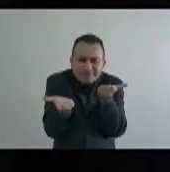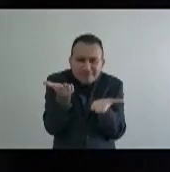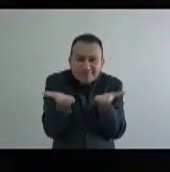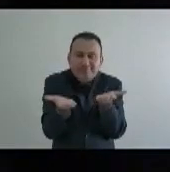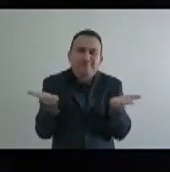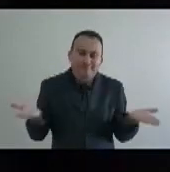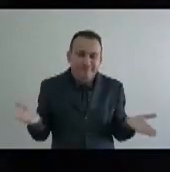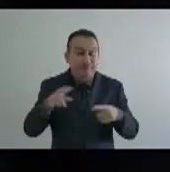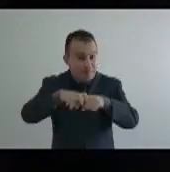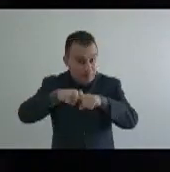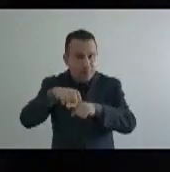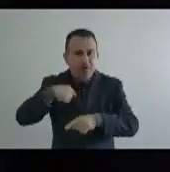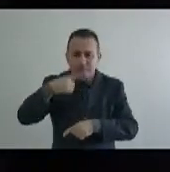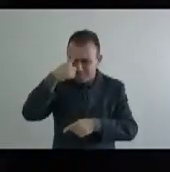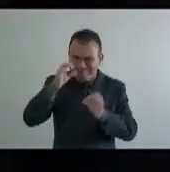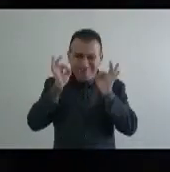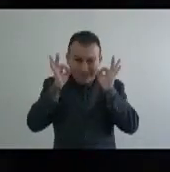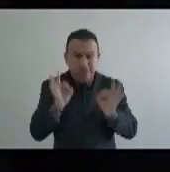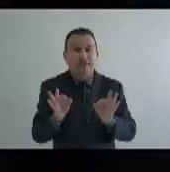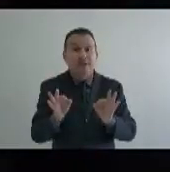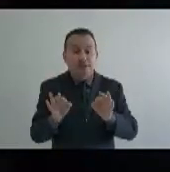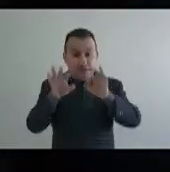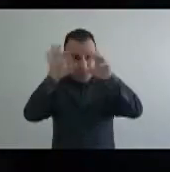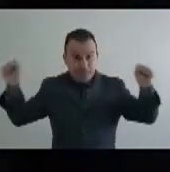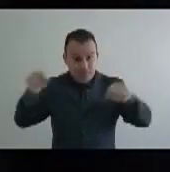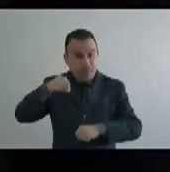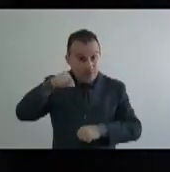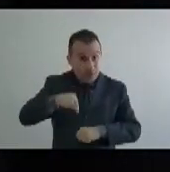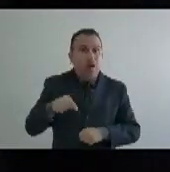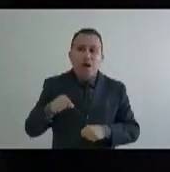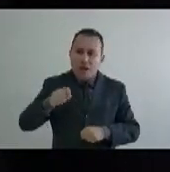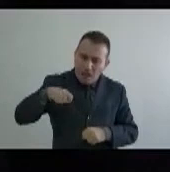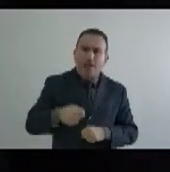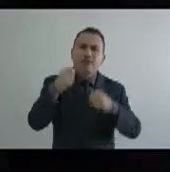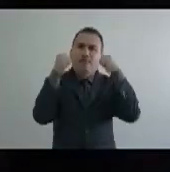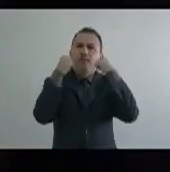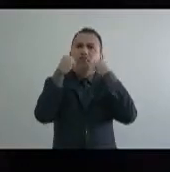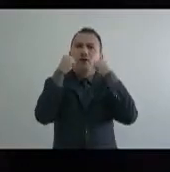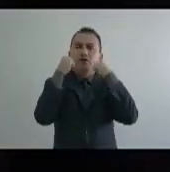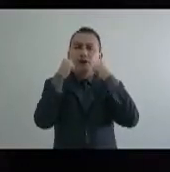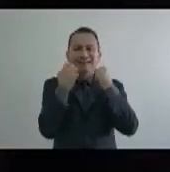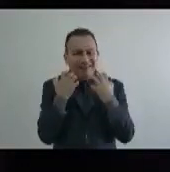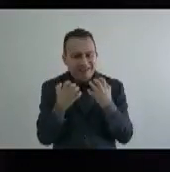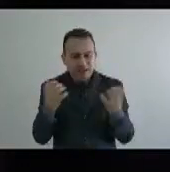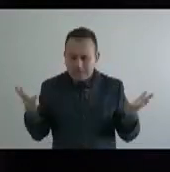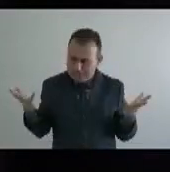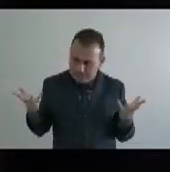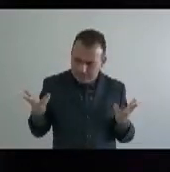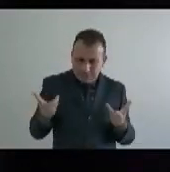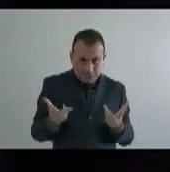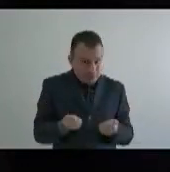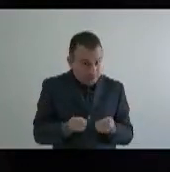certeza que esse tribunal, que hoje é forte, prima pela eficiência